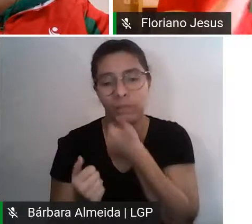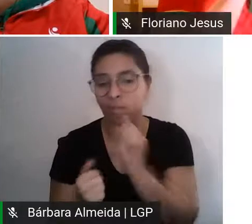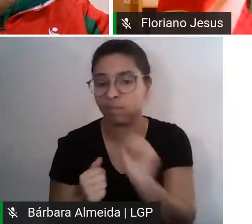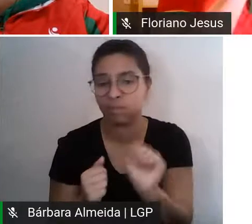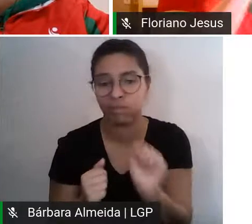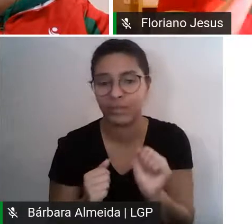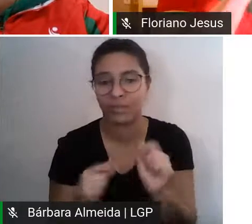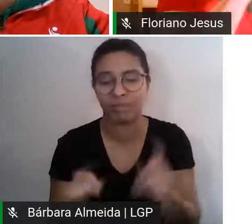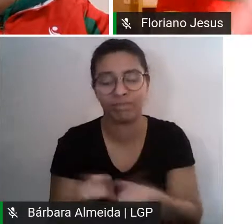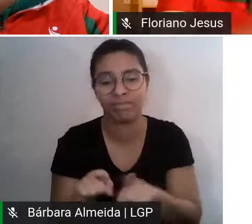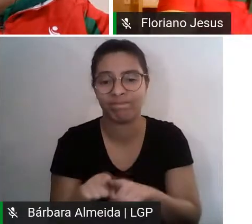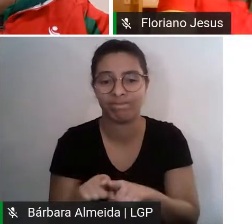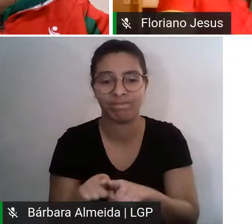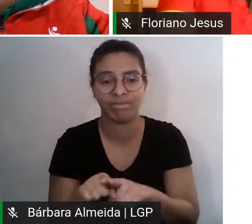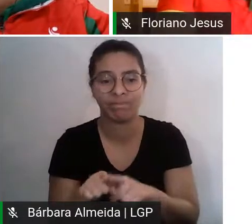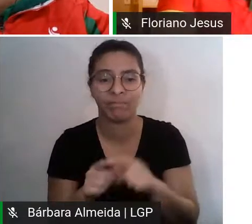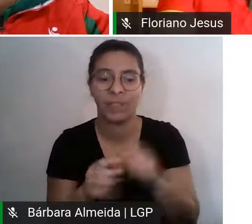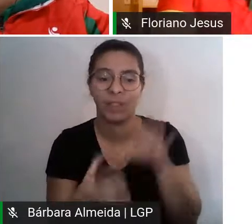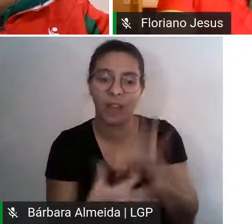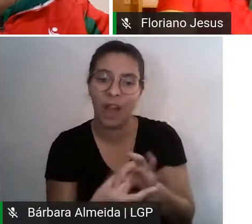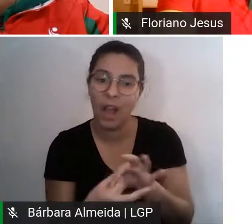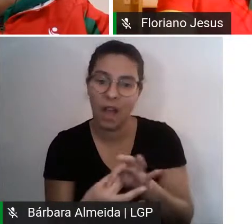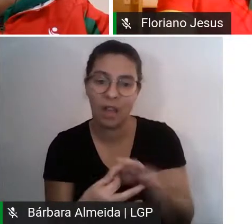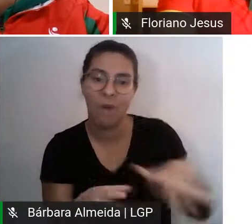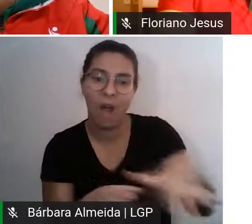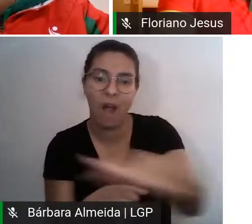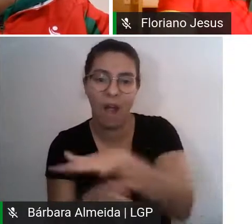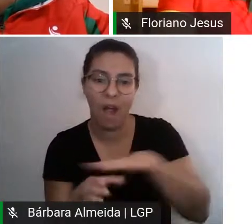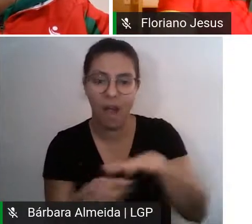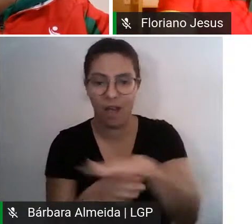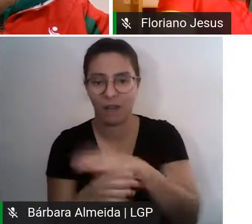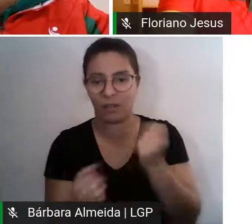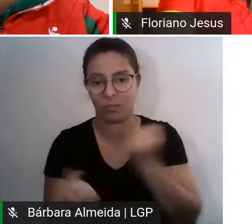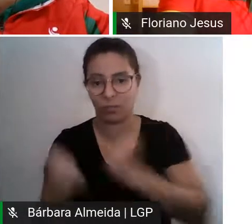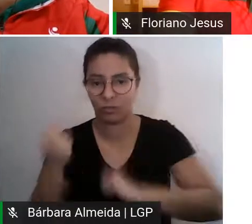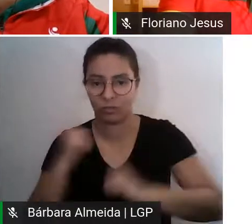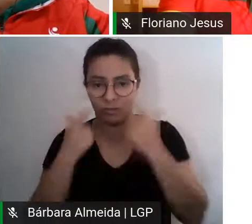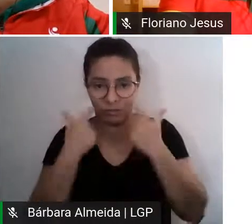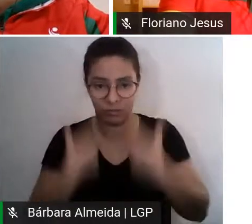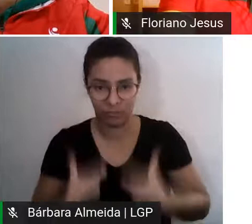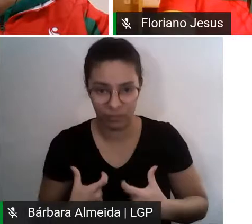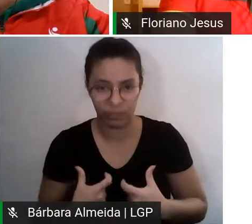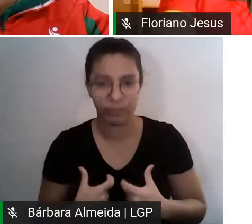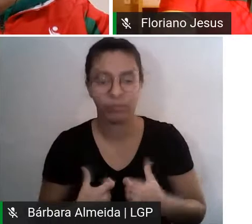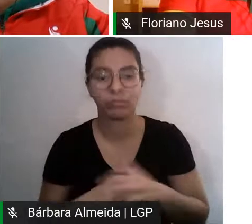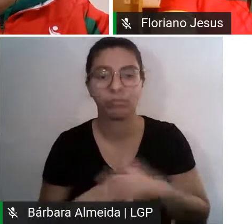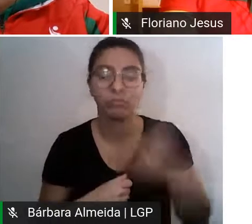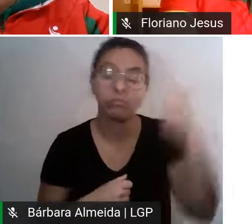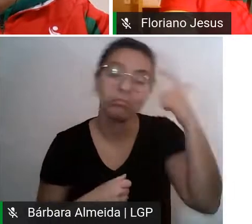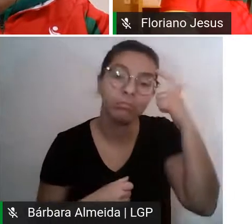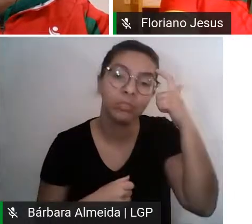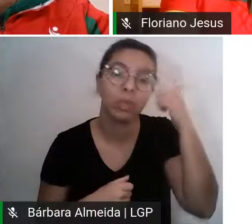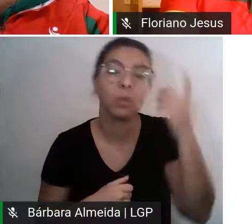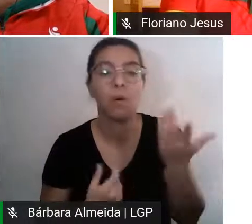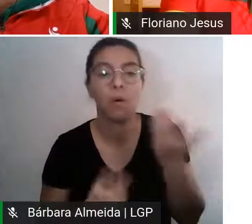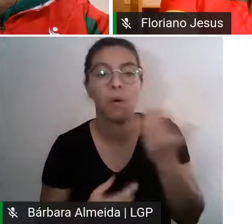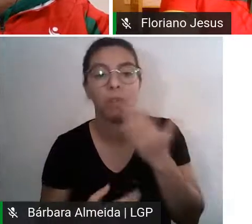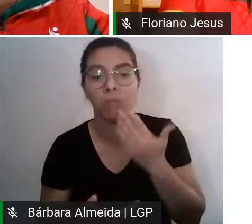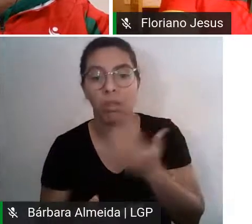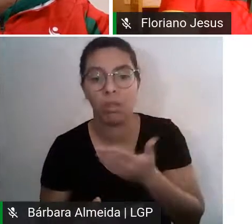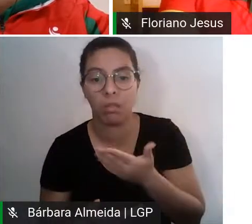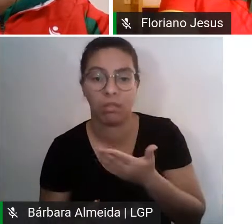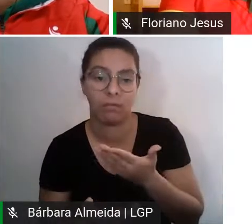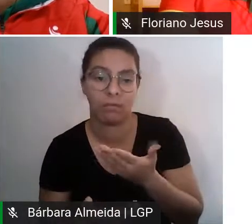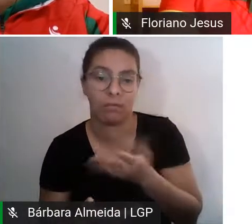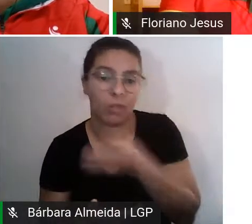temática que é a classificação desportiva na área motora, sobre quem sabe algo que tinha ficado por dizer ao longo desta conversa,